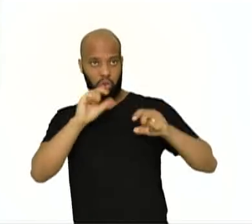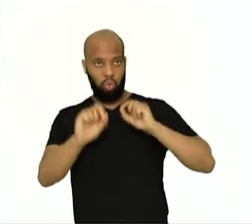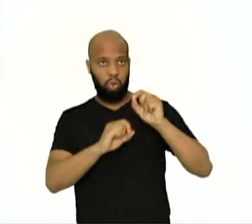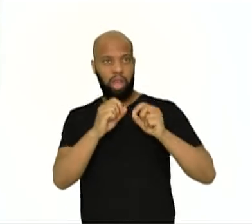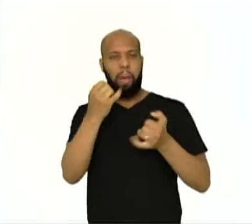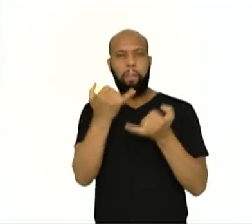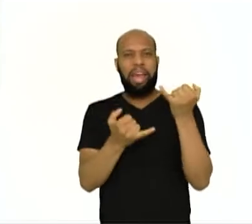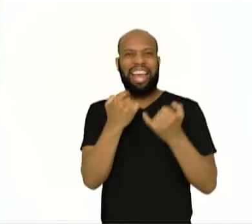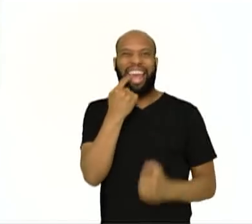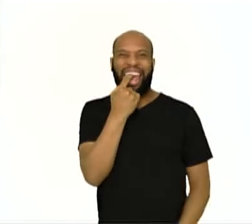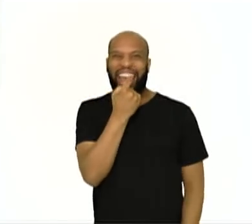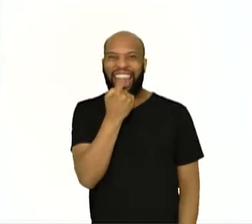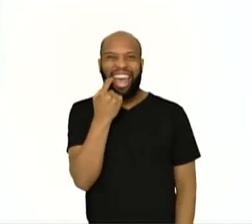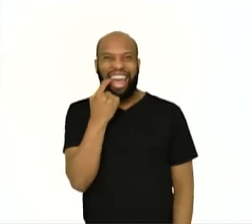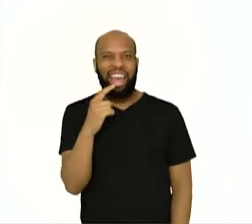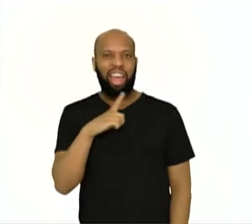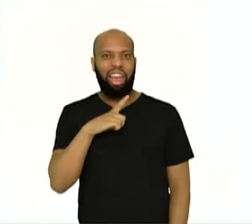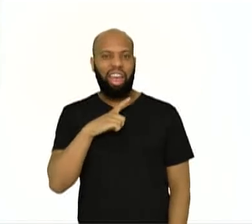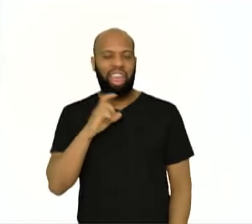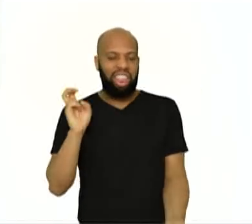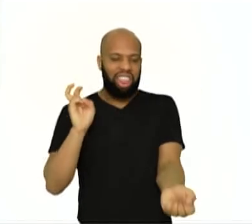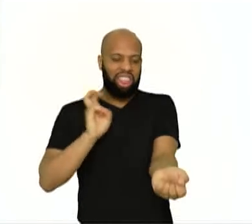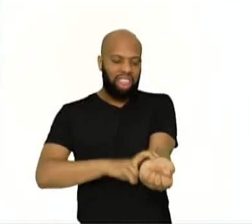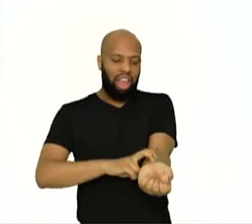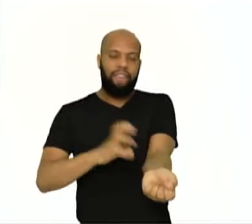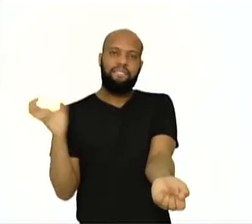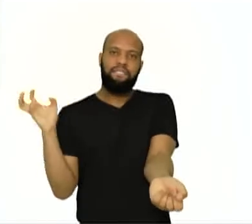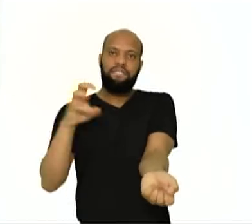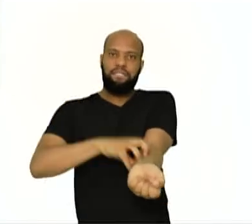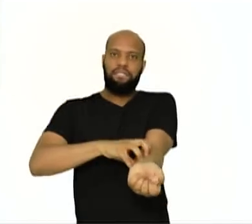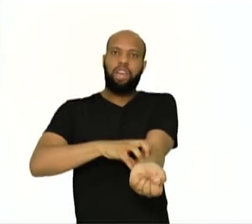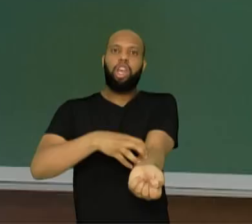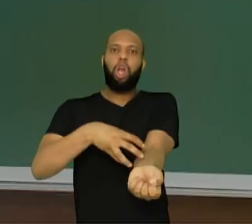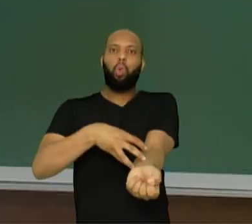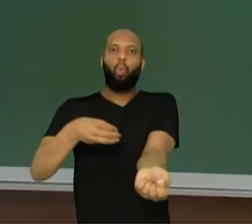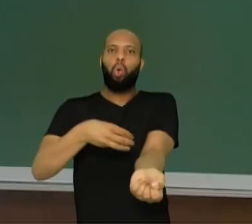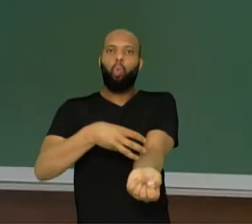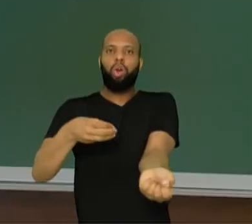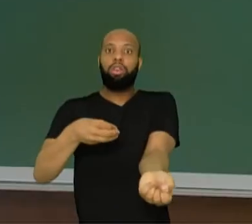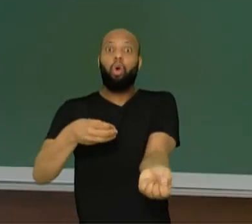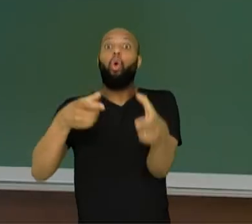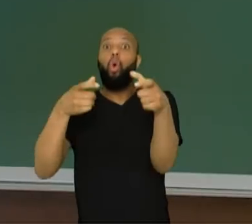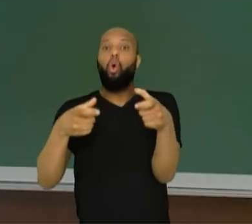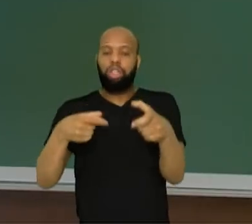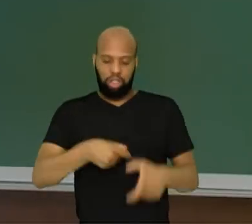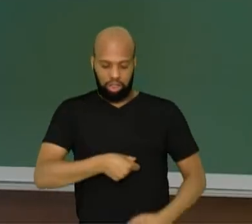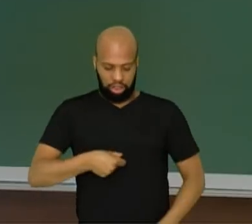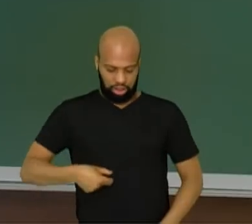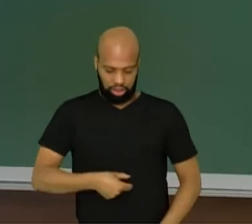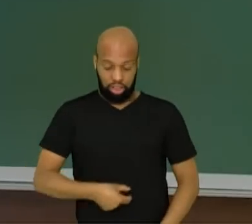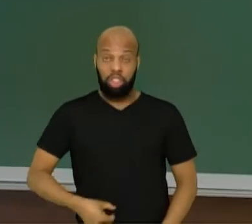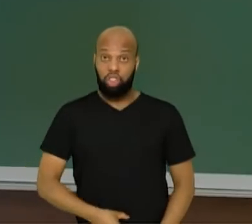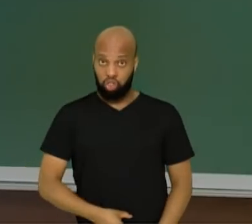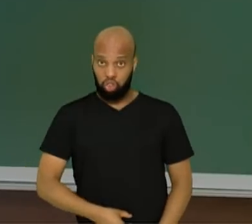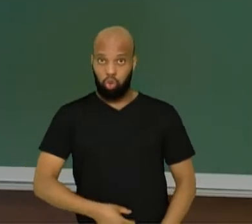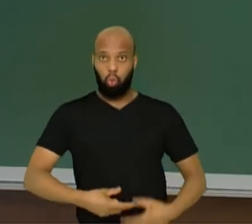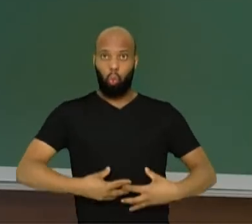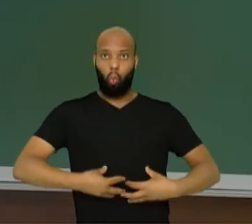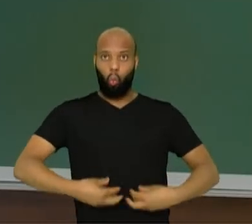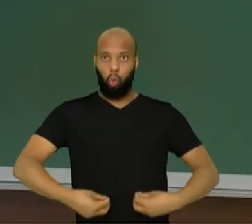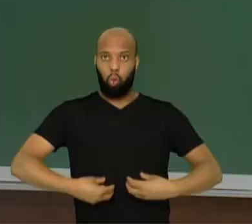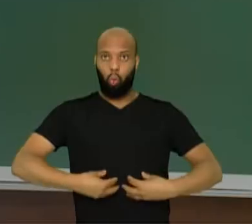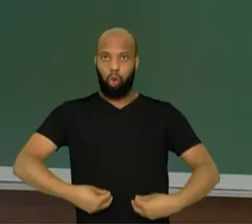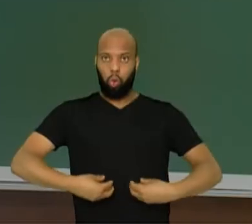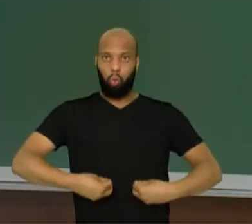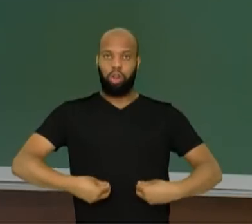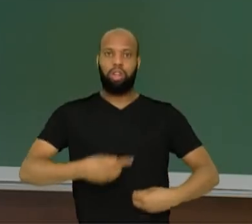parecem dentes, aonde vai perfurar a parede do nosso intestino e esse organismo vai se alimentar do